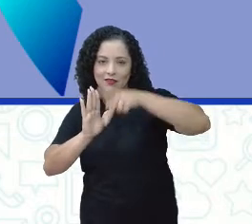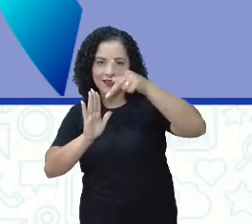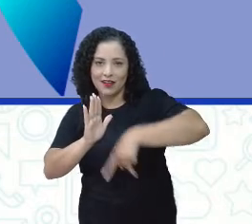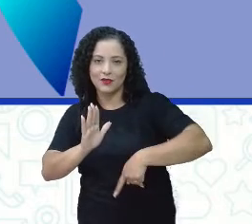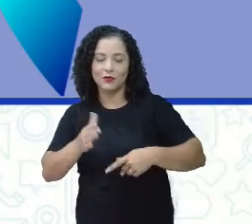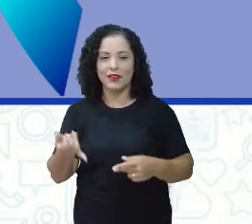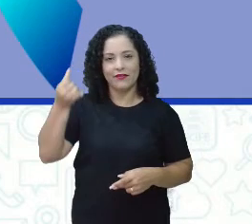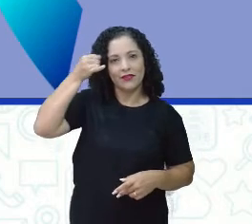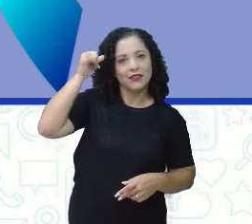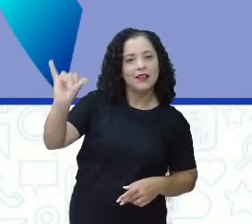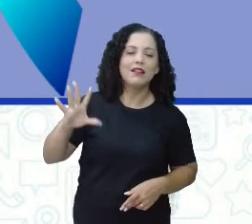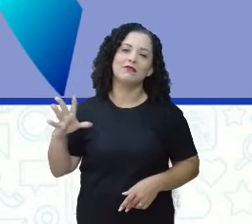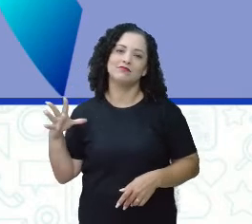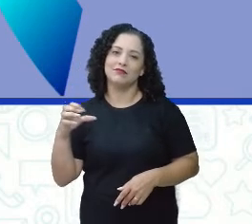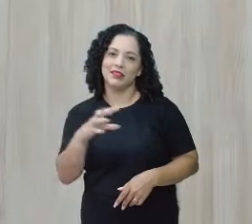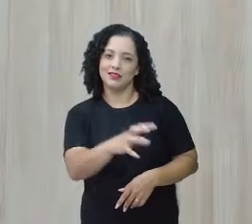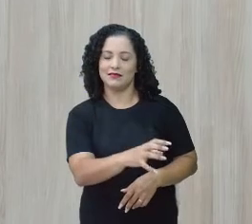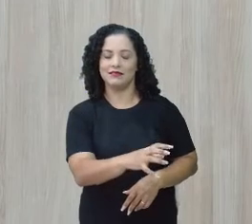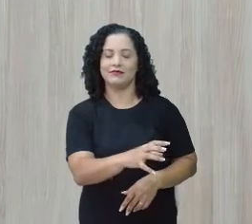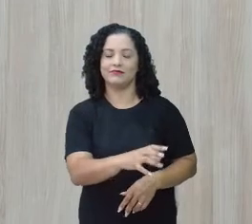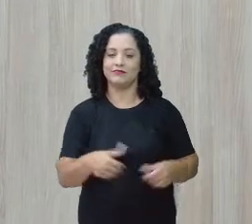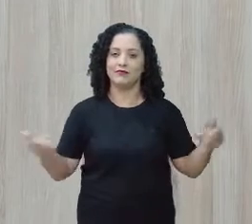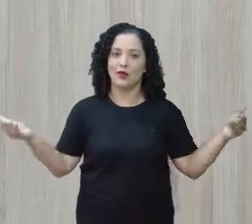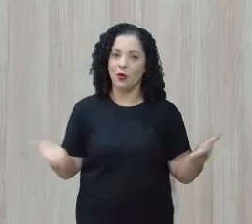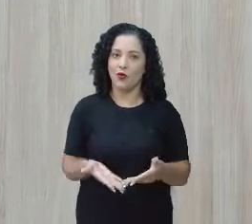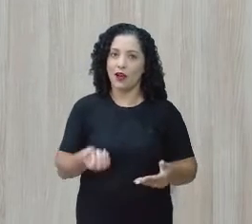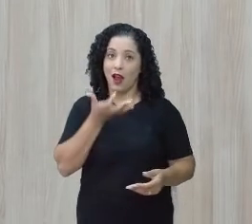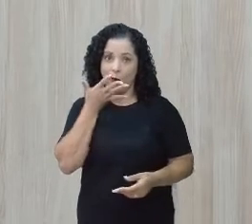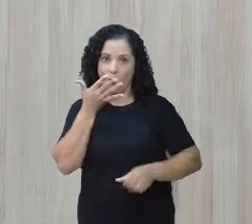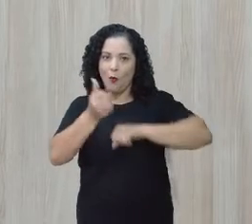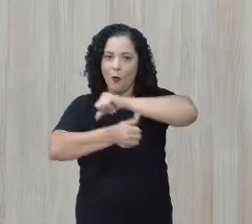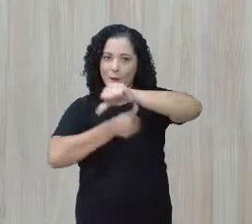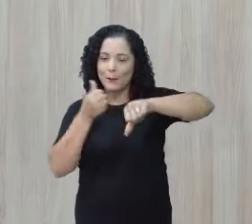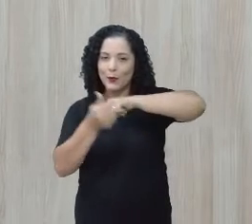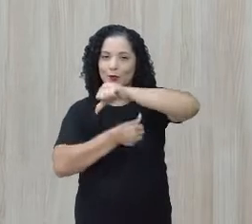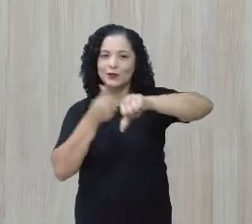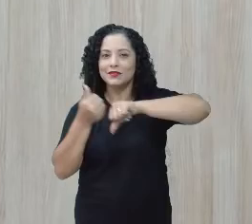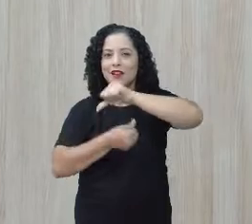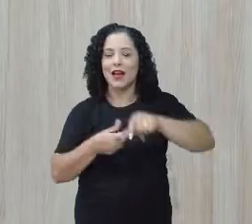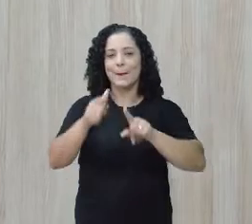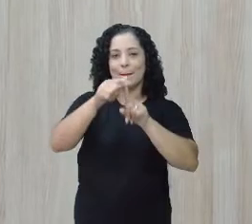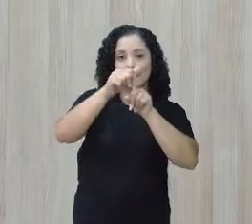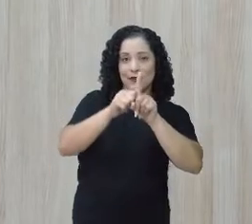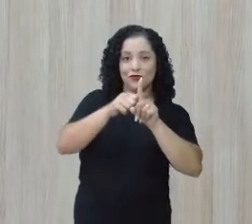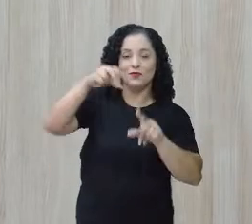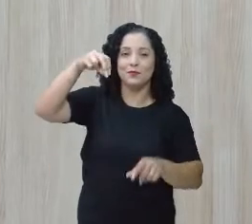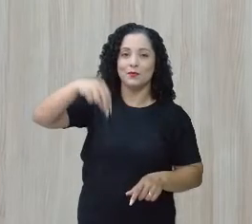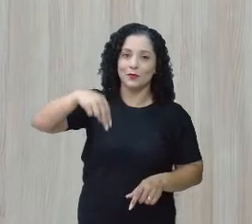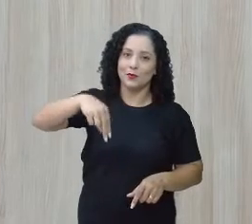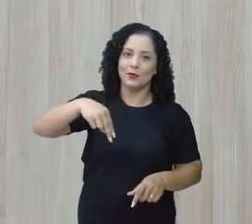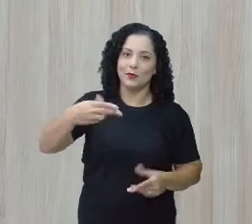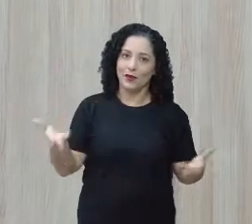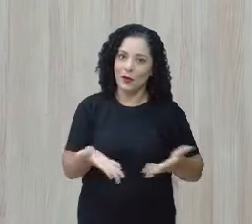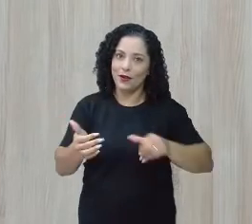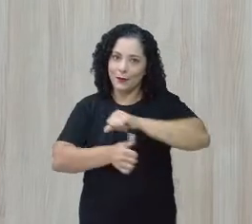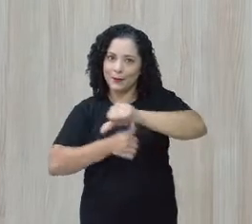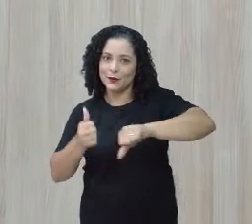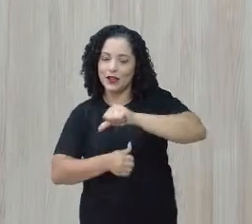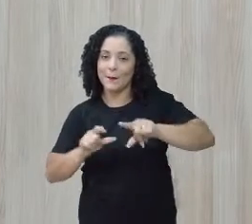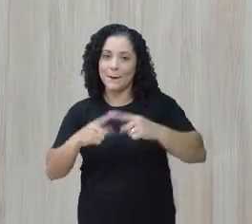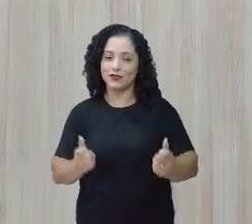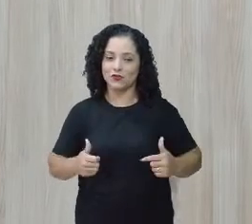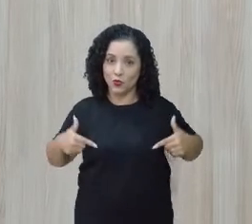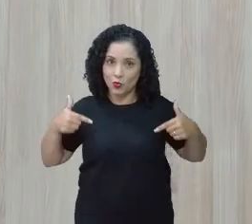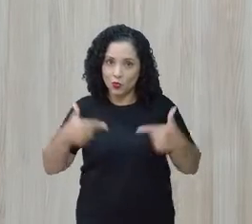continuamos falando em relação ao câncer, a cor muda, né? A questão do mês muda, mas ainda estamos aí nessa grande